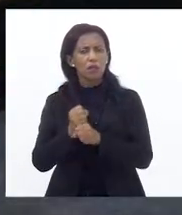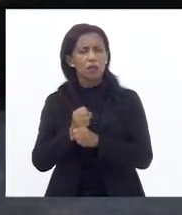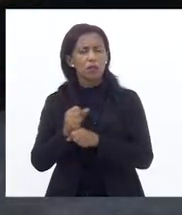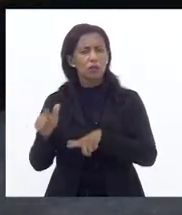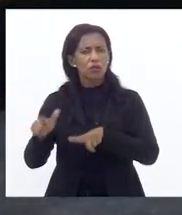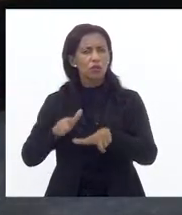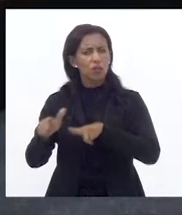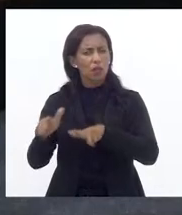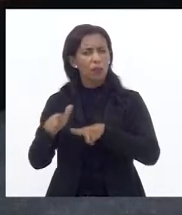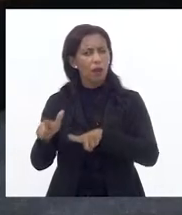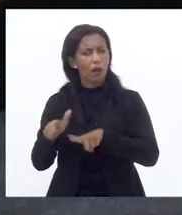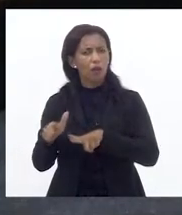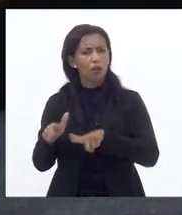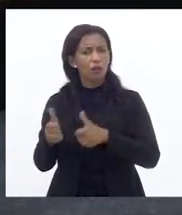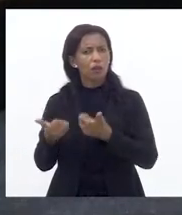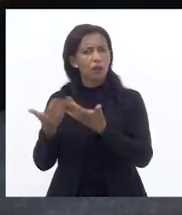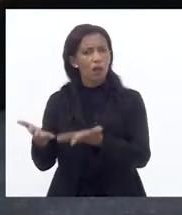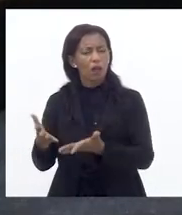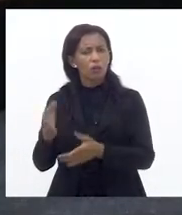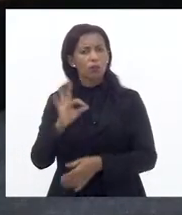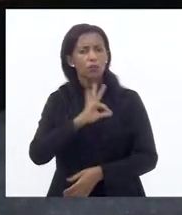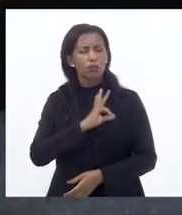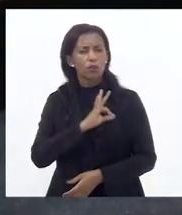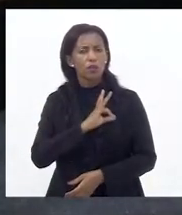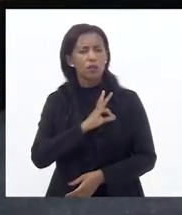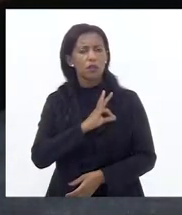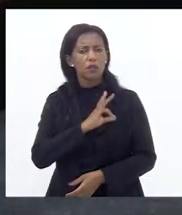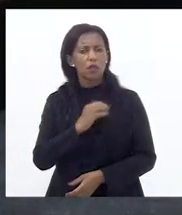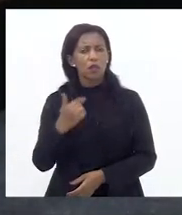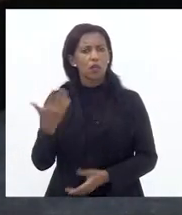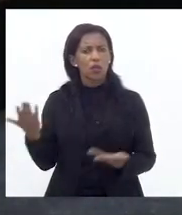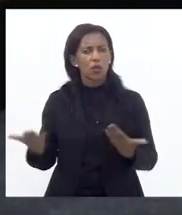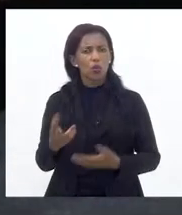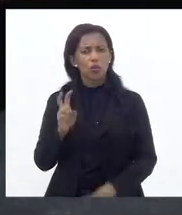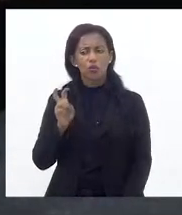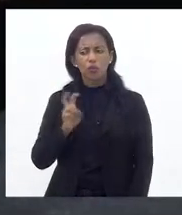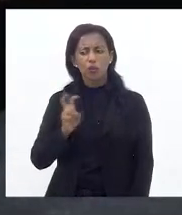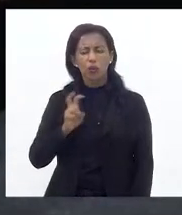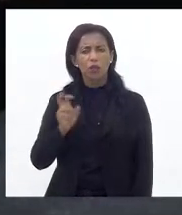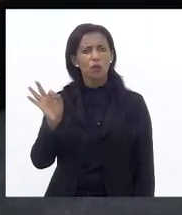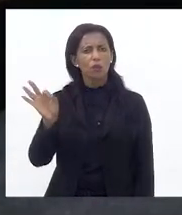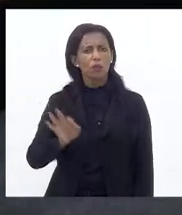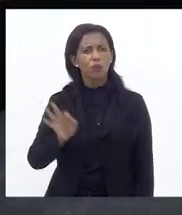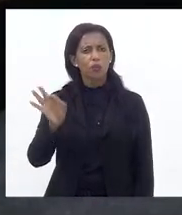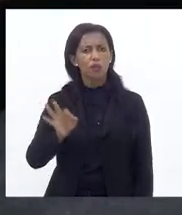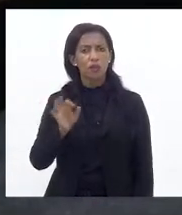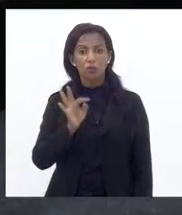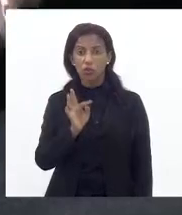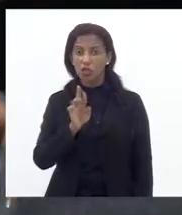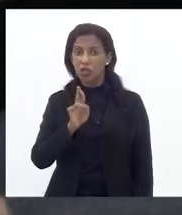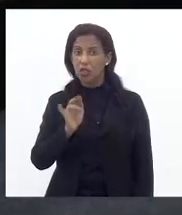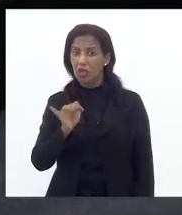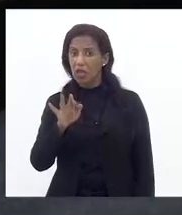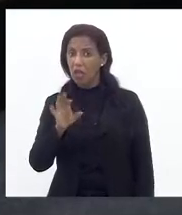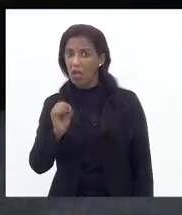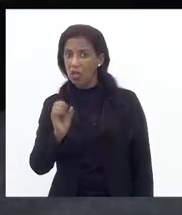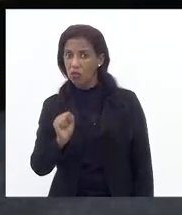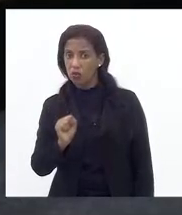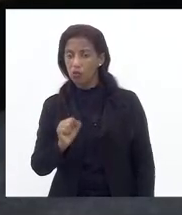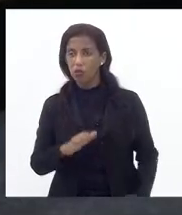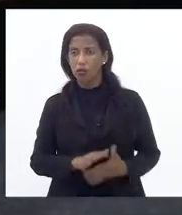serviços prestados à polícia civil e hoje conto com 55 porcento de trier